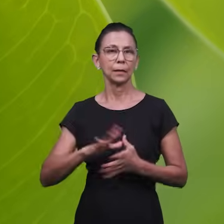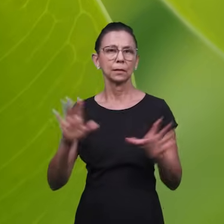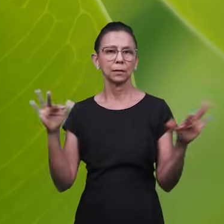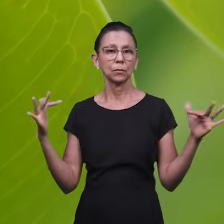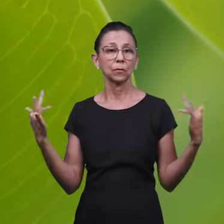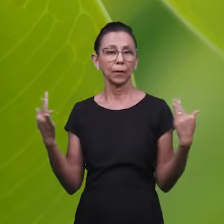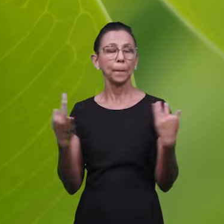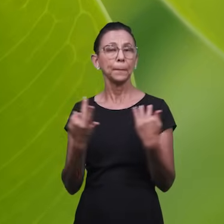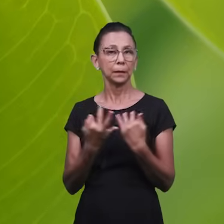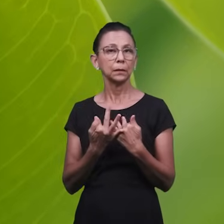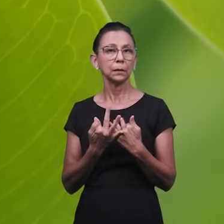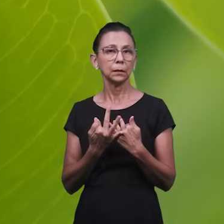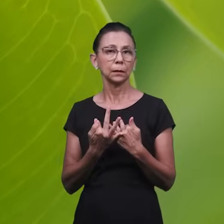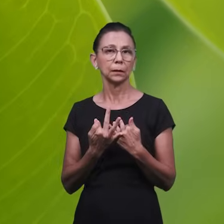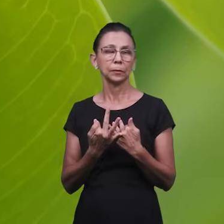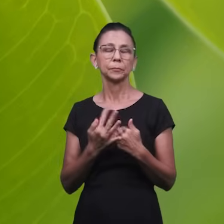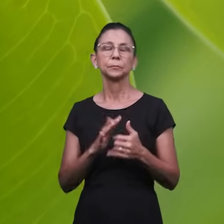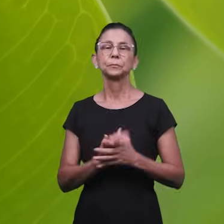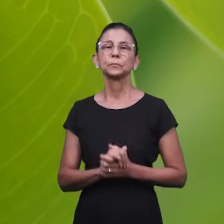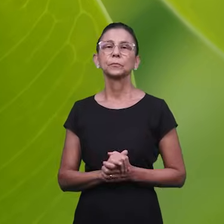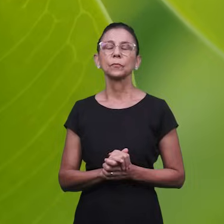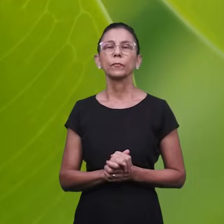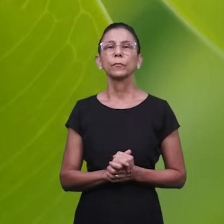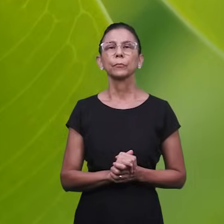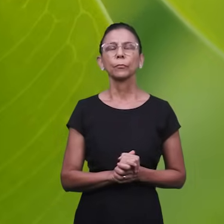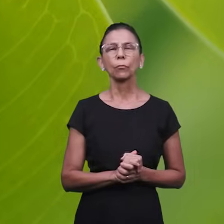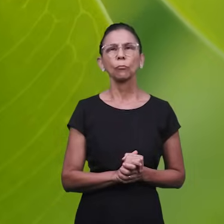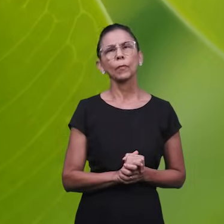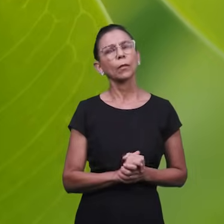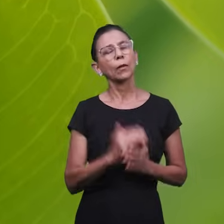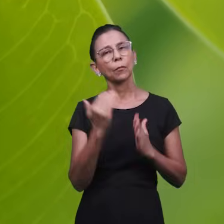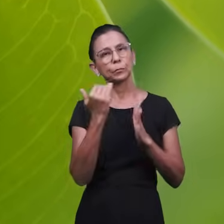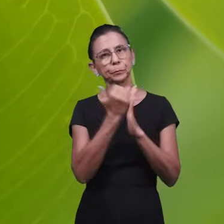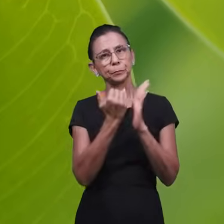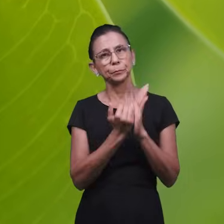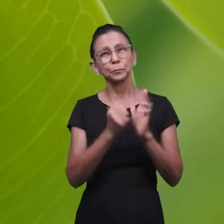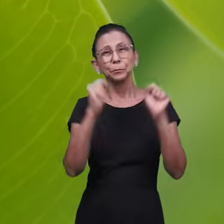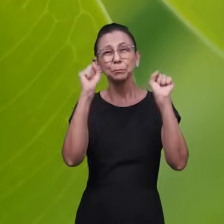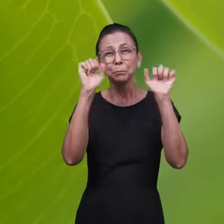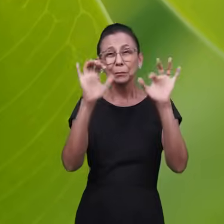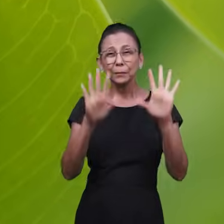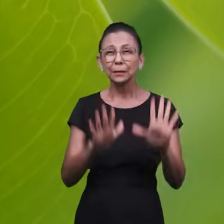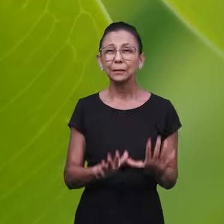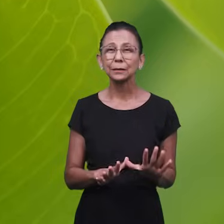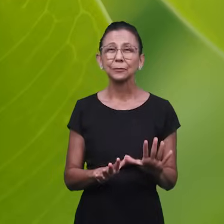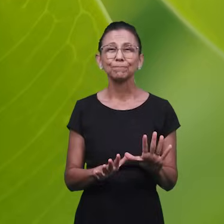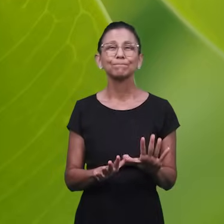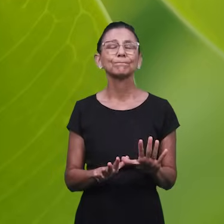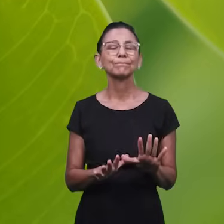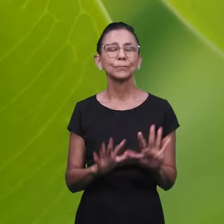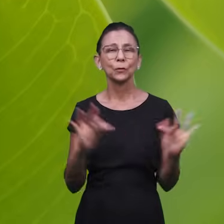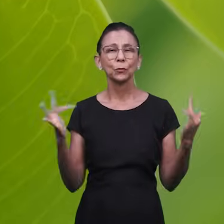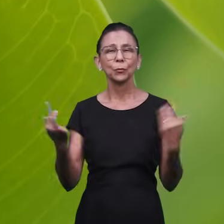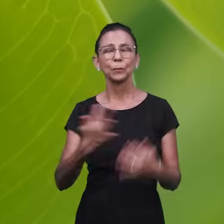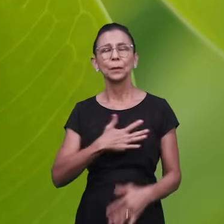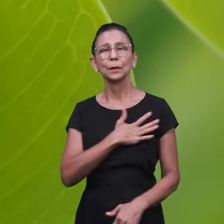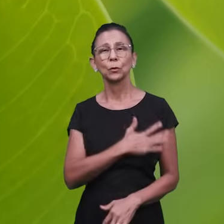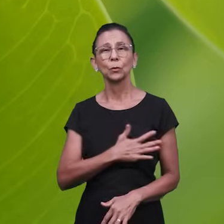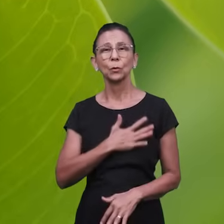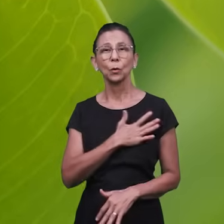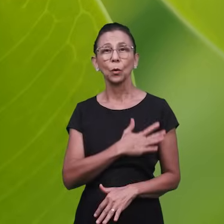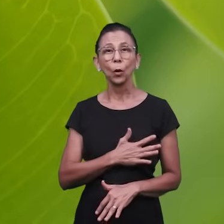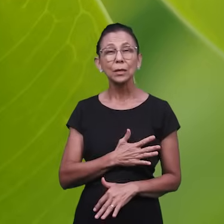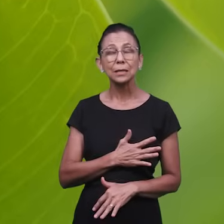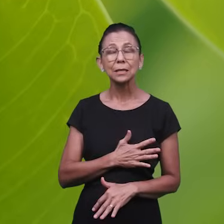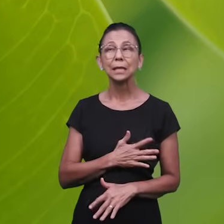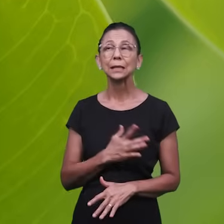irmãos a nossa experiência, a experiência da nossa família com o programa Anunciando o Evangelho Eterno. Esse programa tem sido uma grande bênção para a nossa família. É um